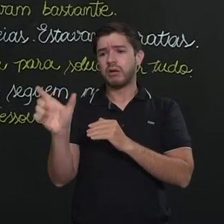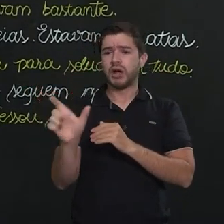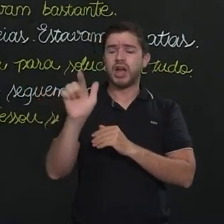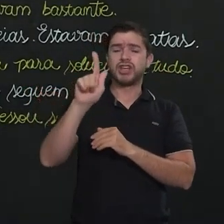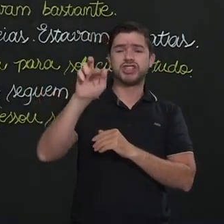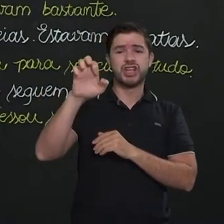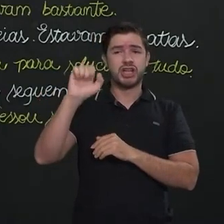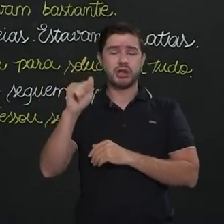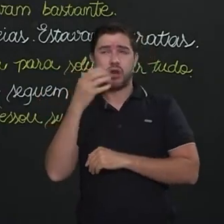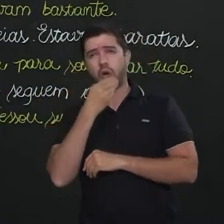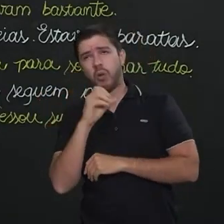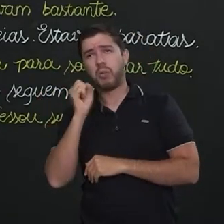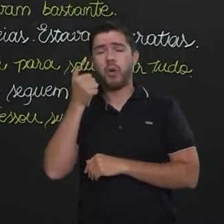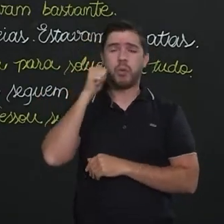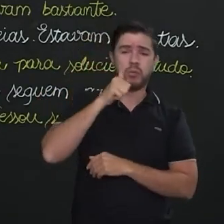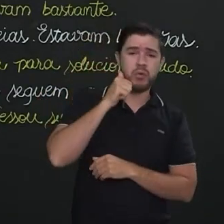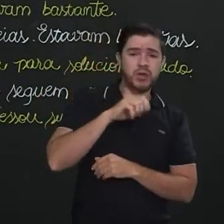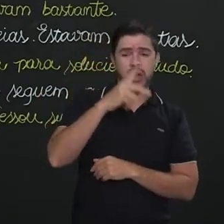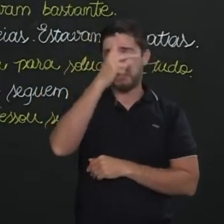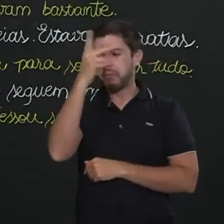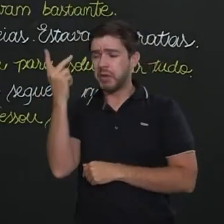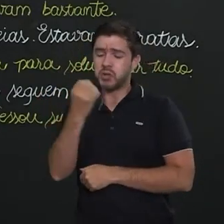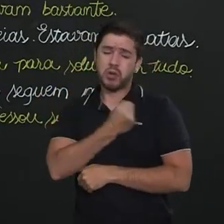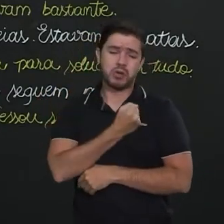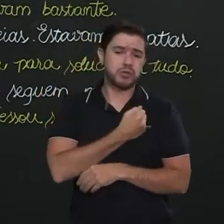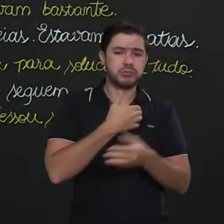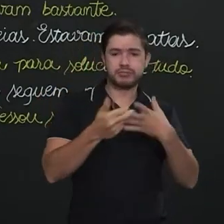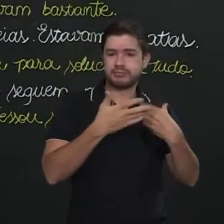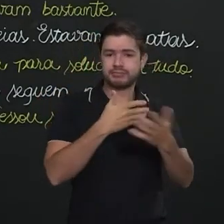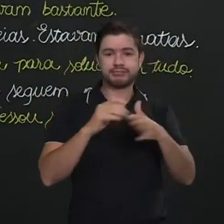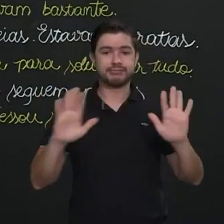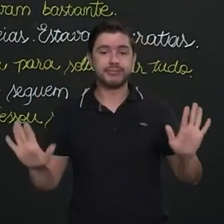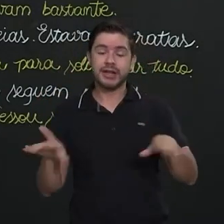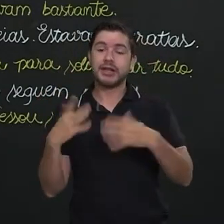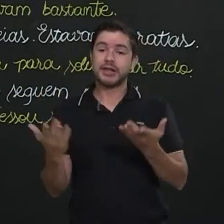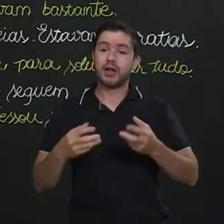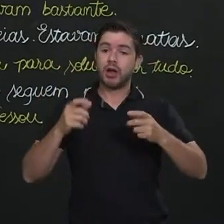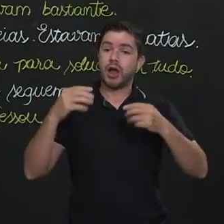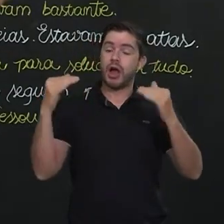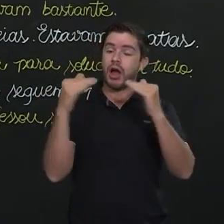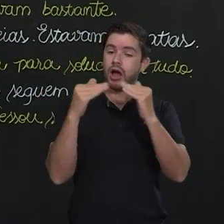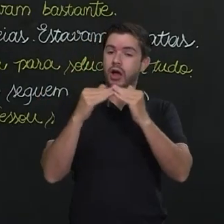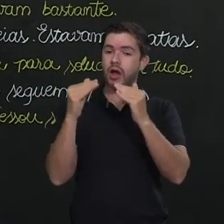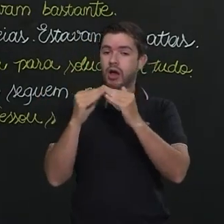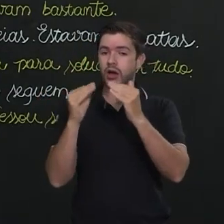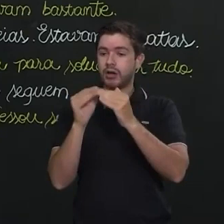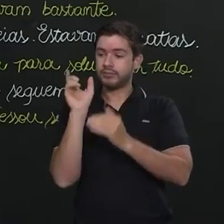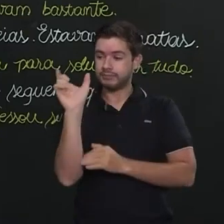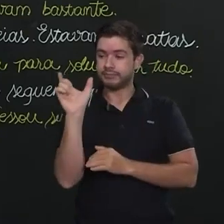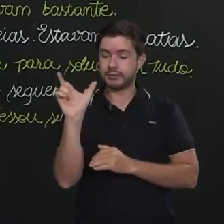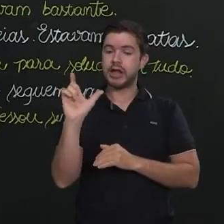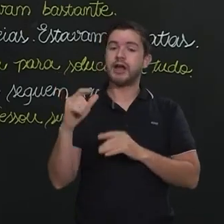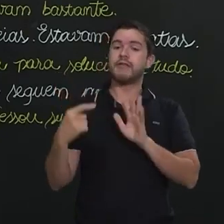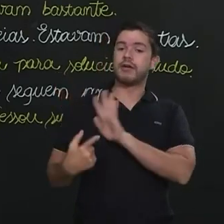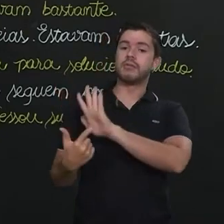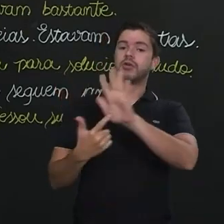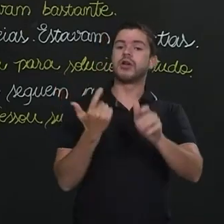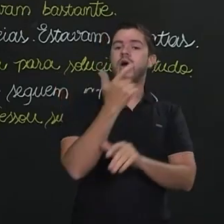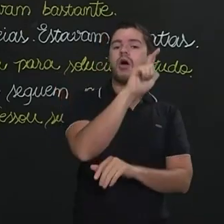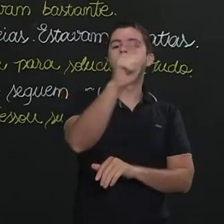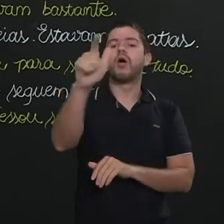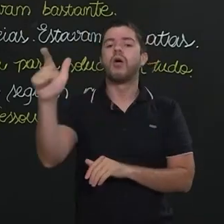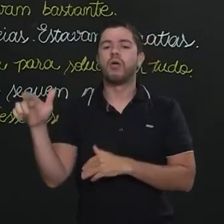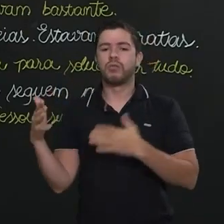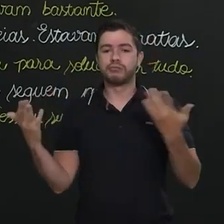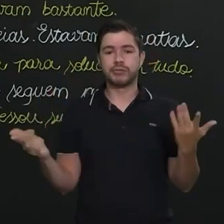número, pessoa. Então, o estudo de concordância nominal vai analisar a relação do substantivo com outros determinantes.